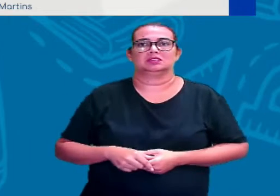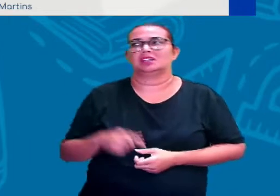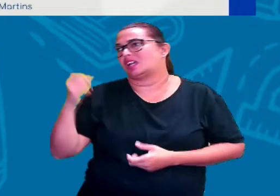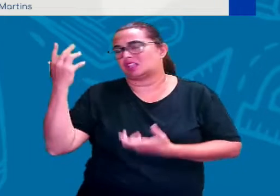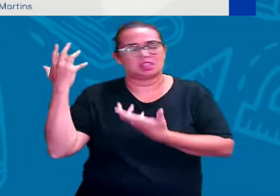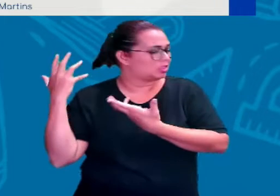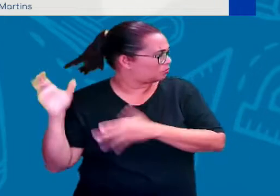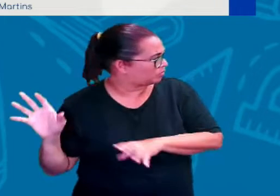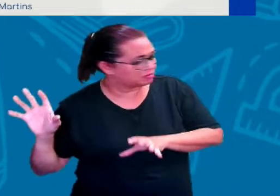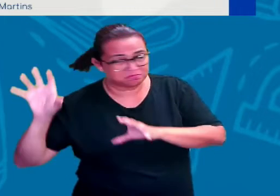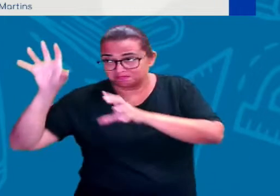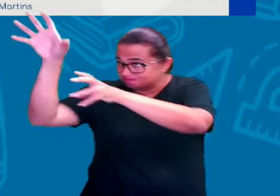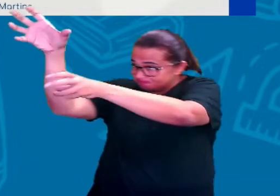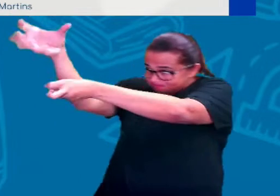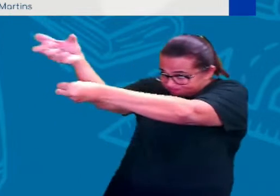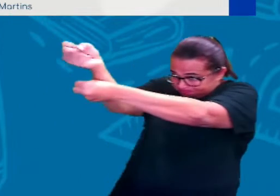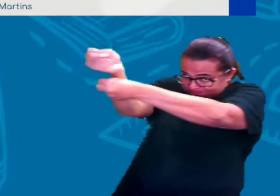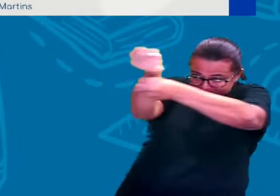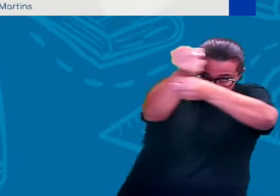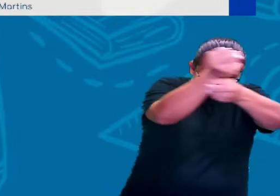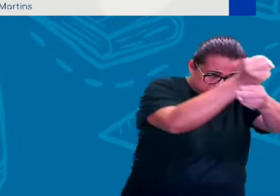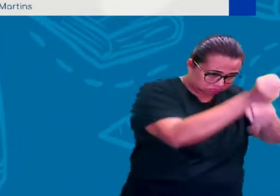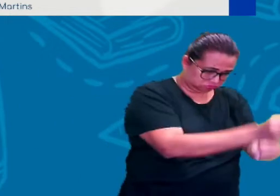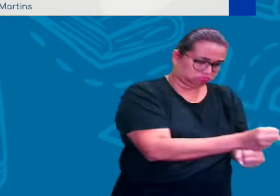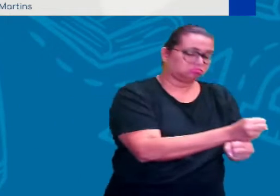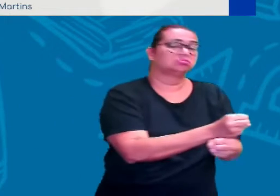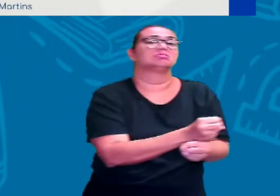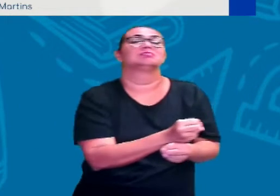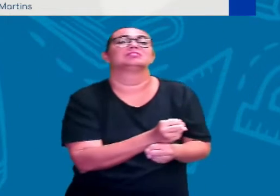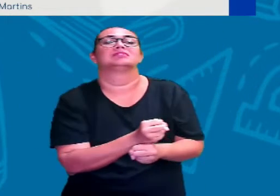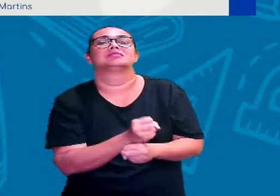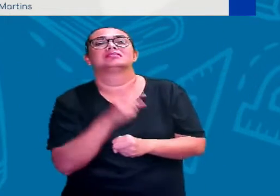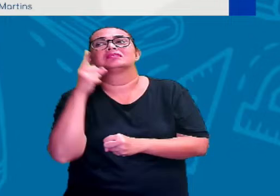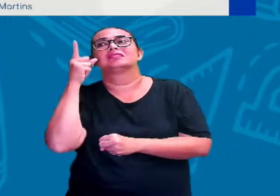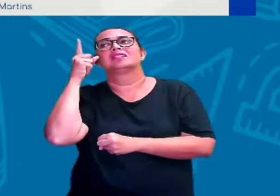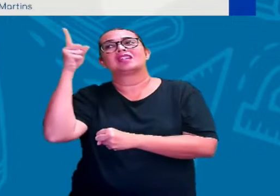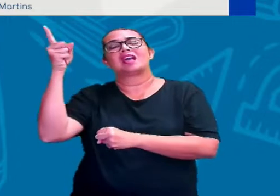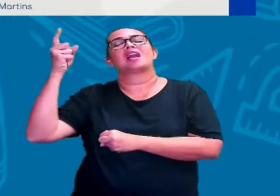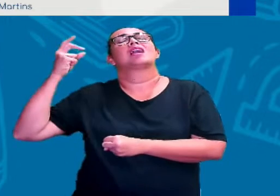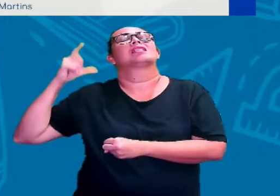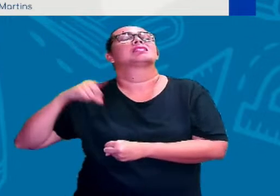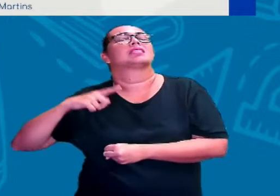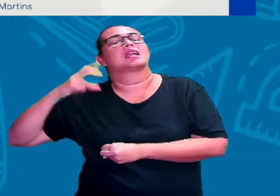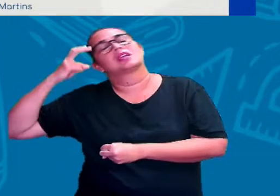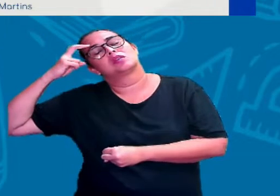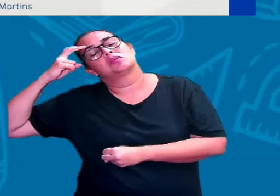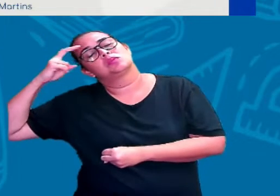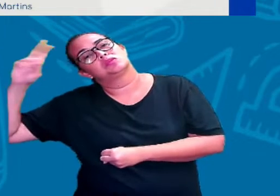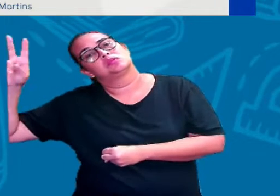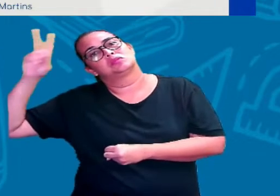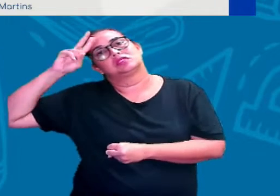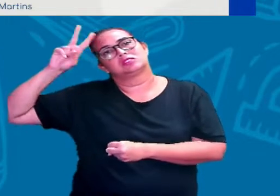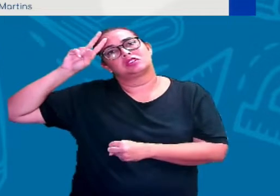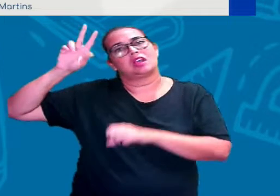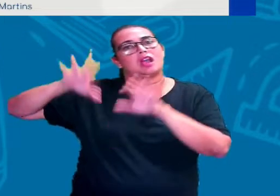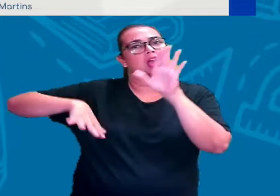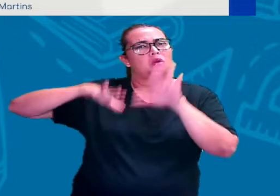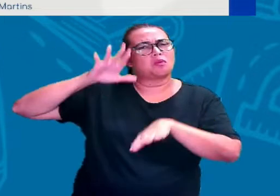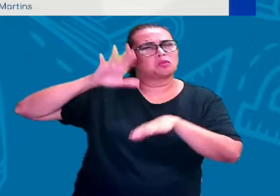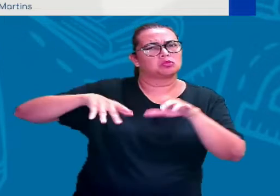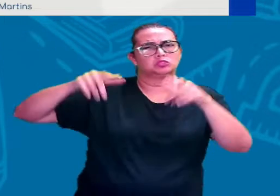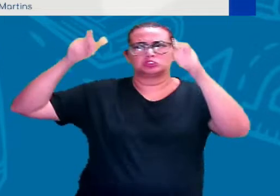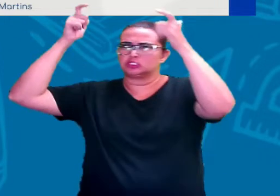força, então eles perderam lá a sua identidade cultural, a sua história, né? Muitos eram reis,